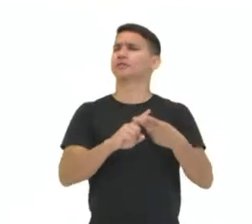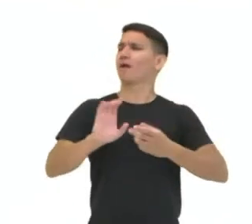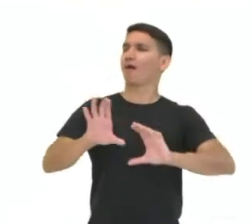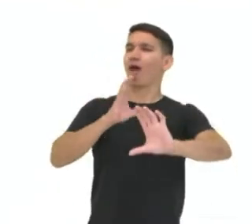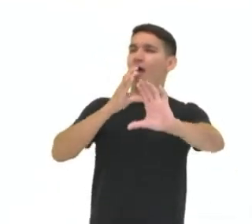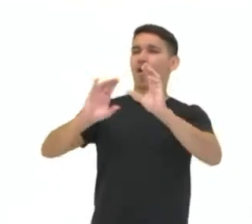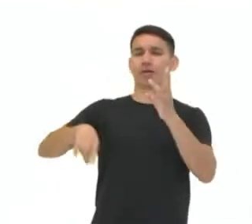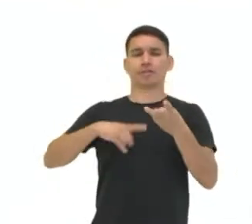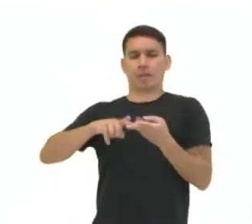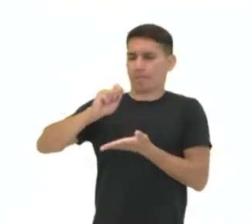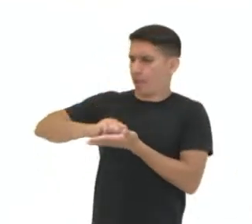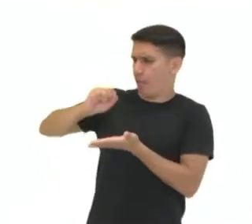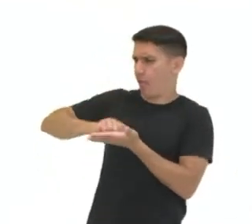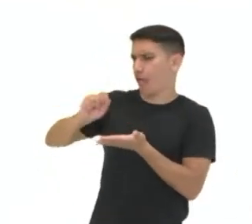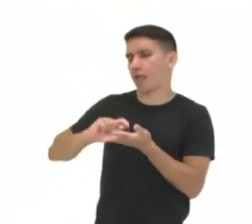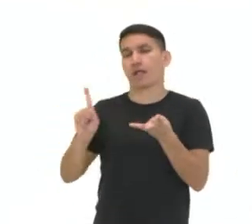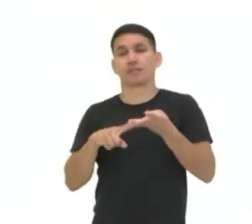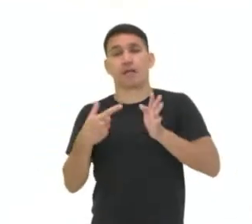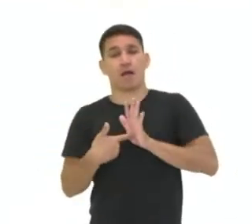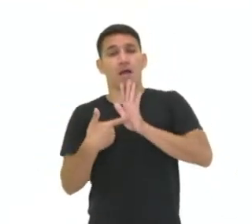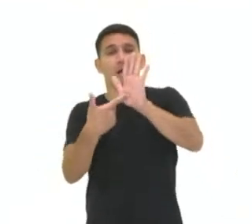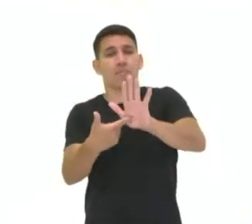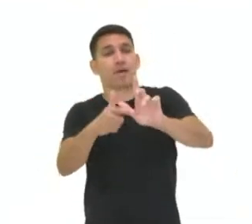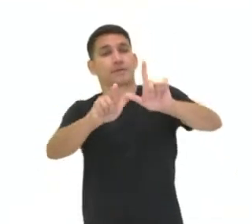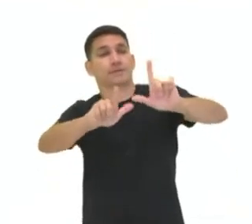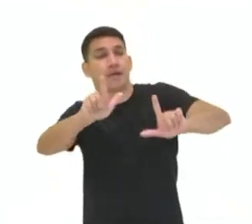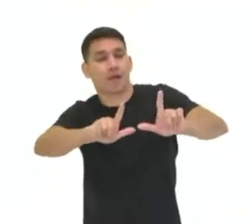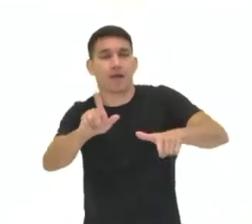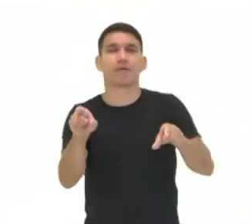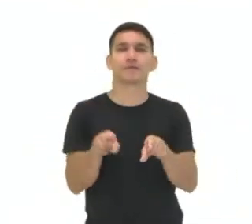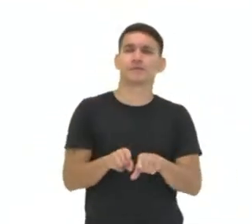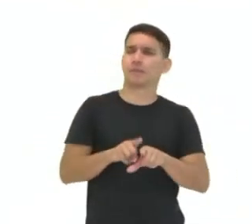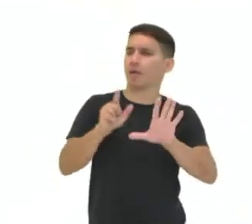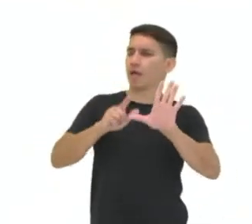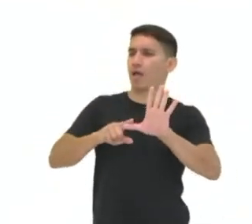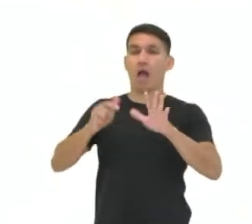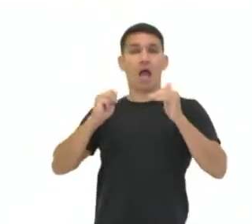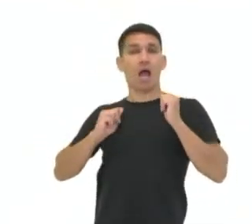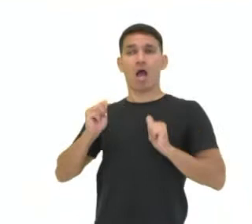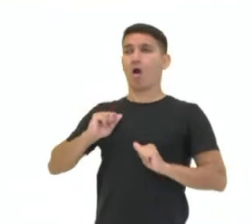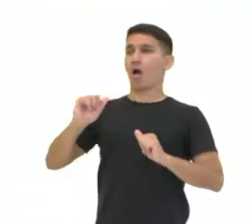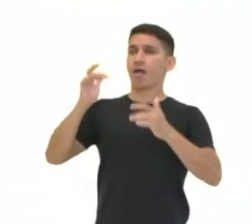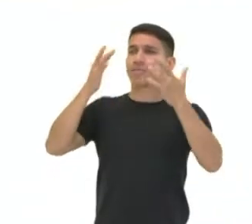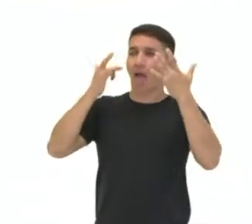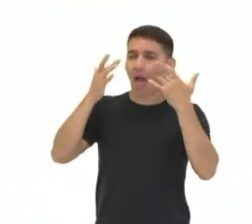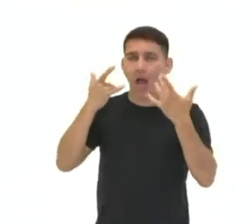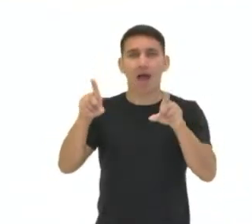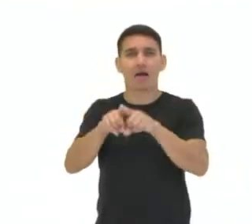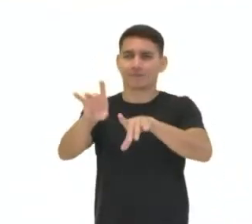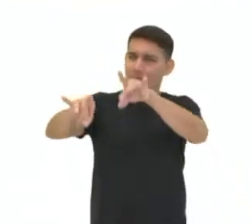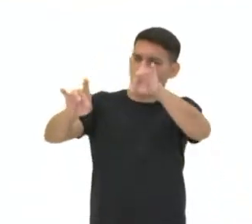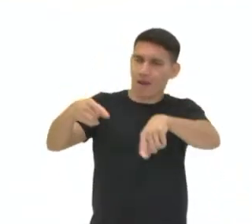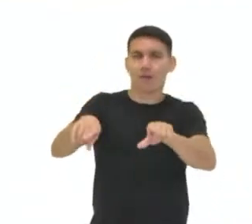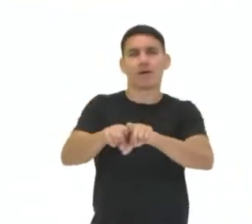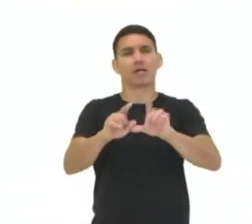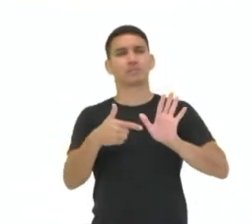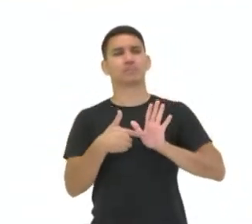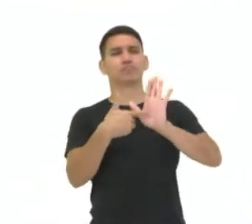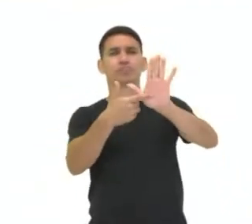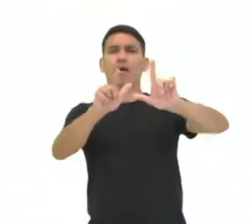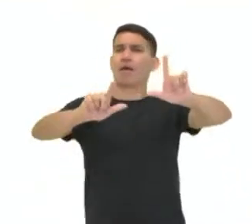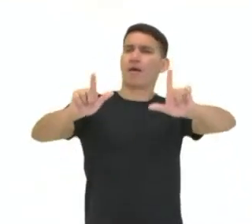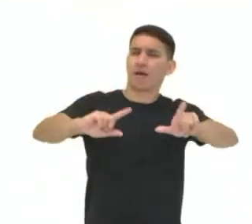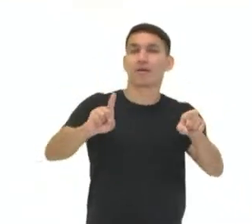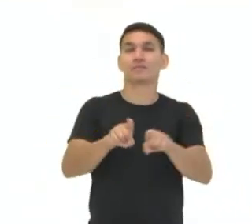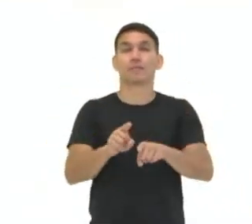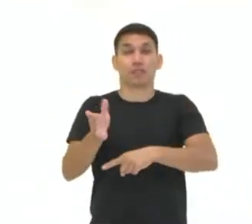cantor, compositor, apresentador de TV, ator de teatro, de televisão e de cinema, além de ser um